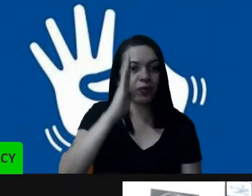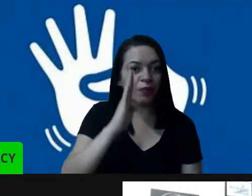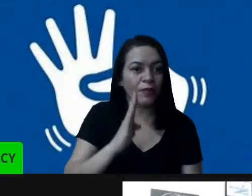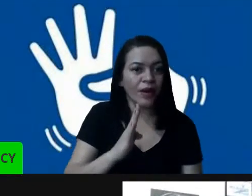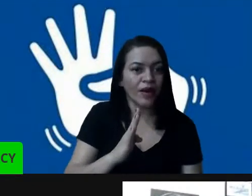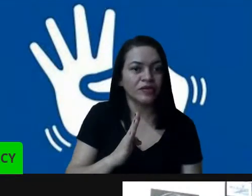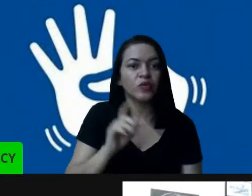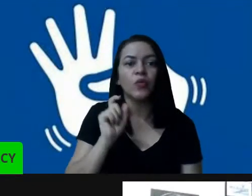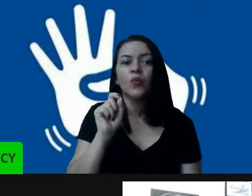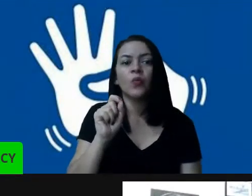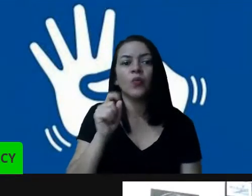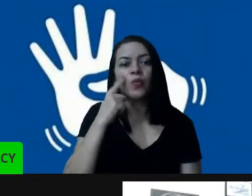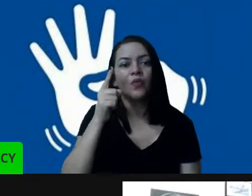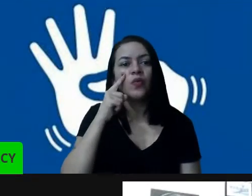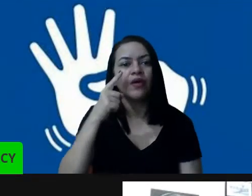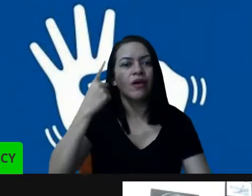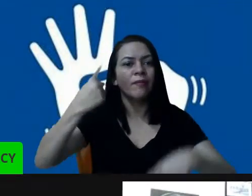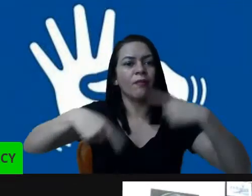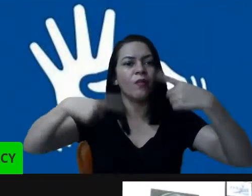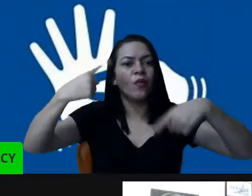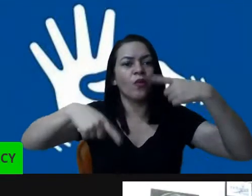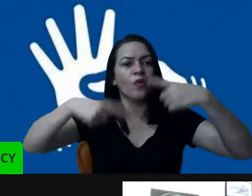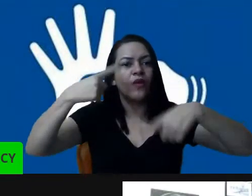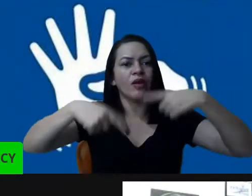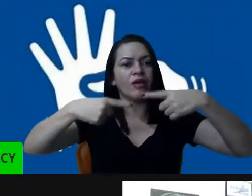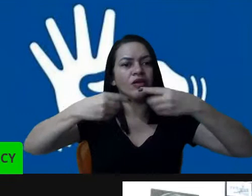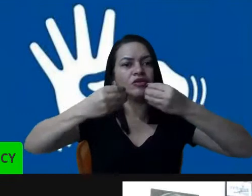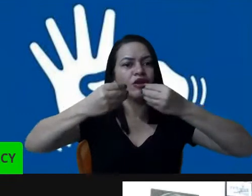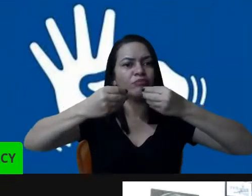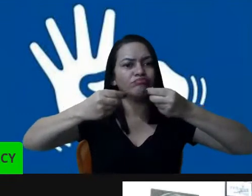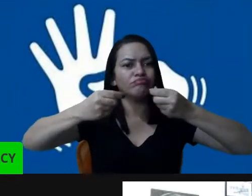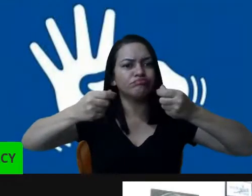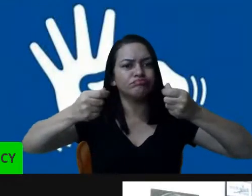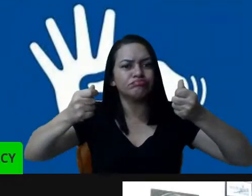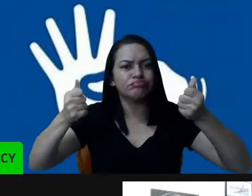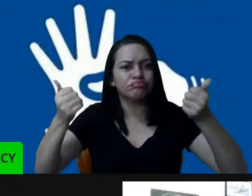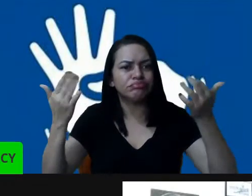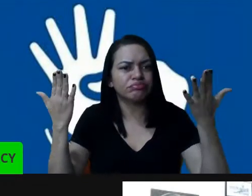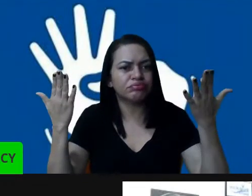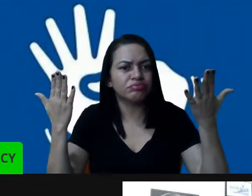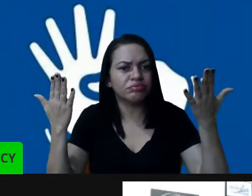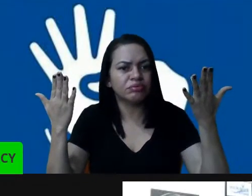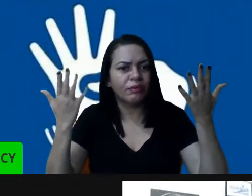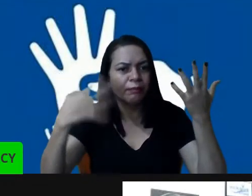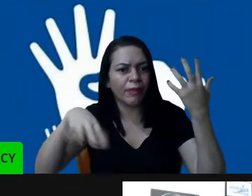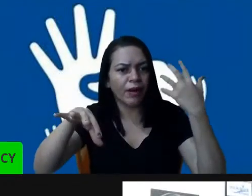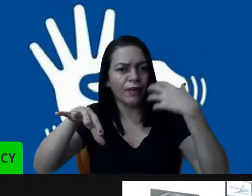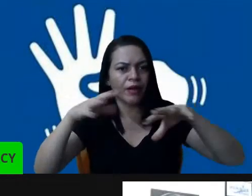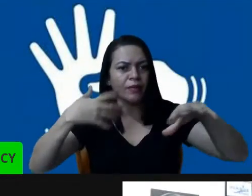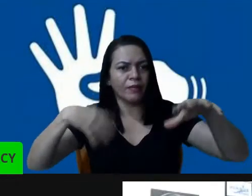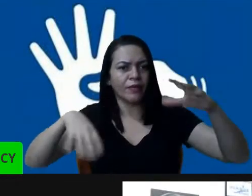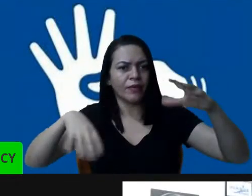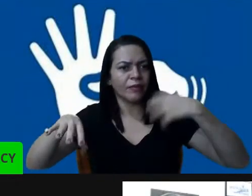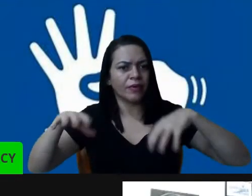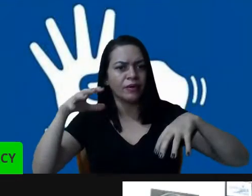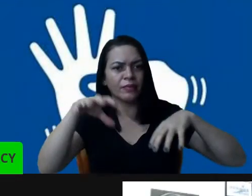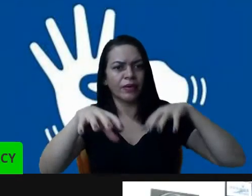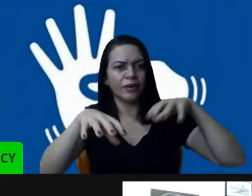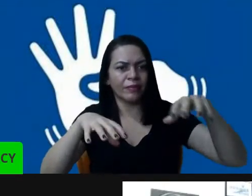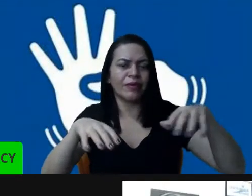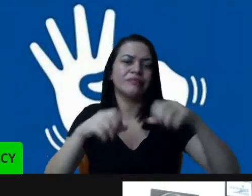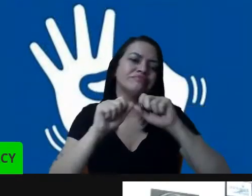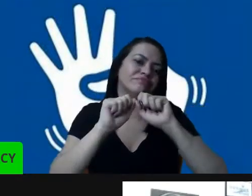E, não obstante a tudo isso, claro que a televisão sofreu